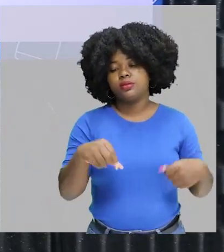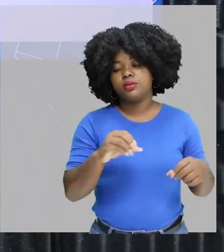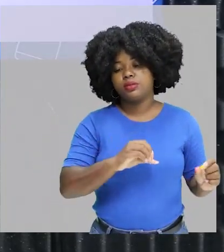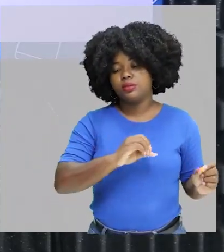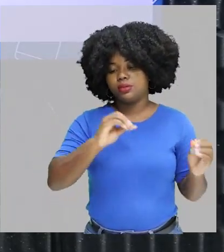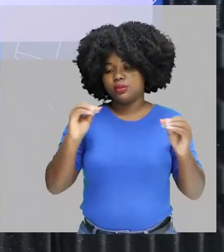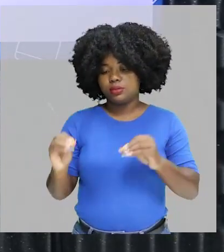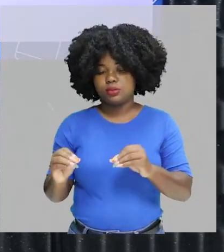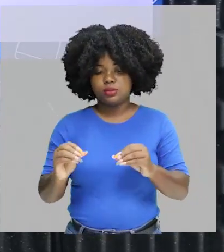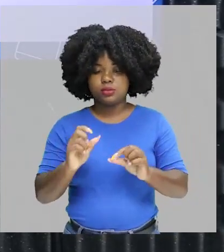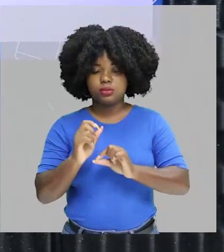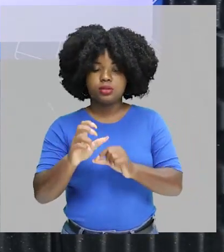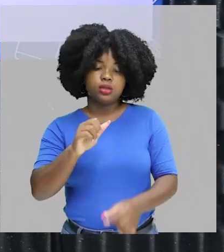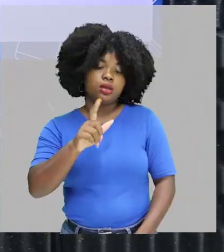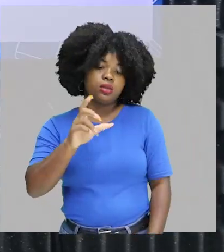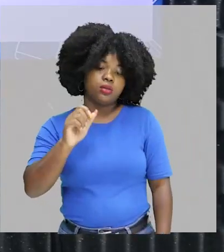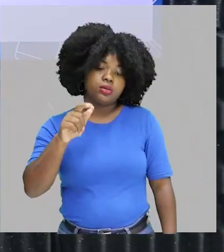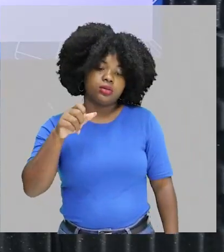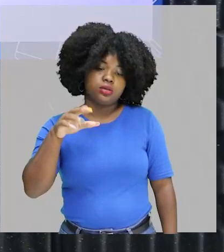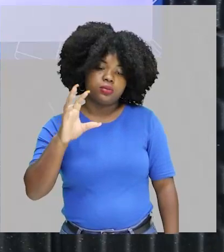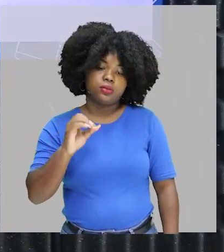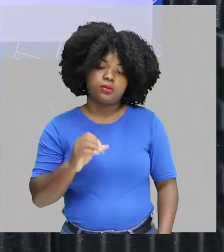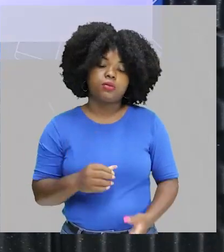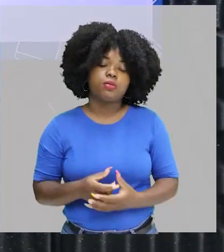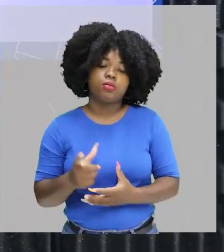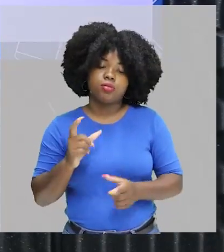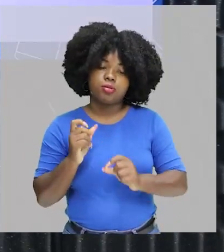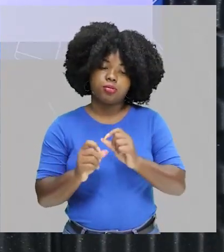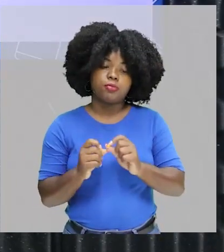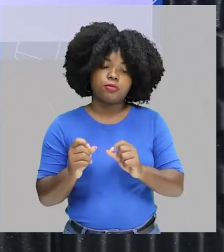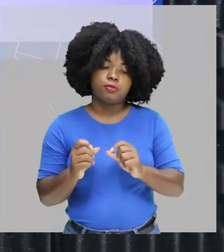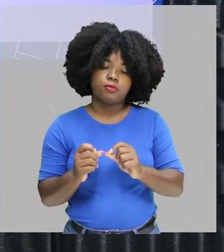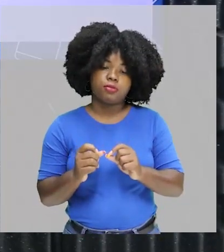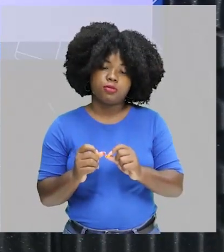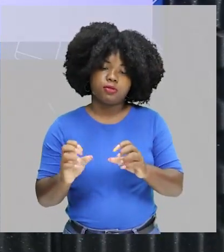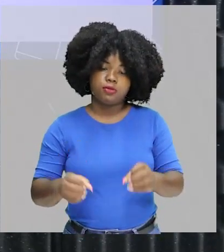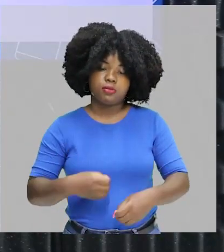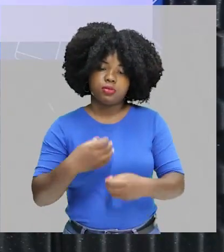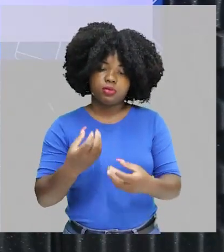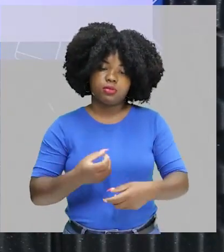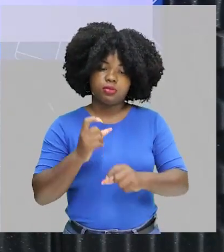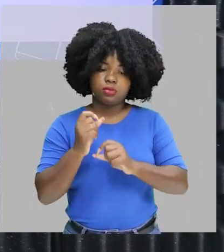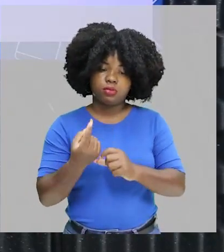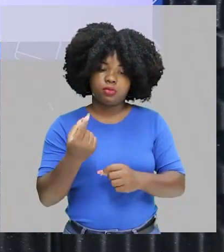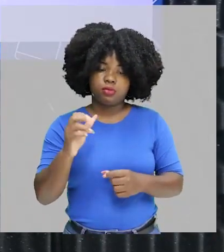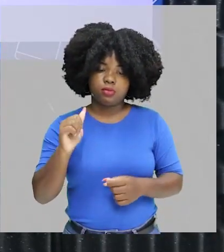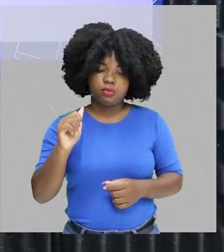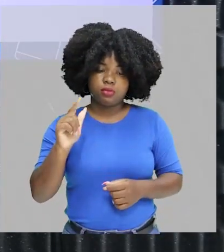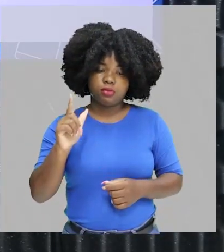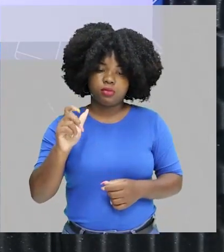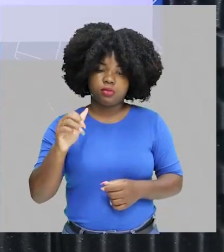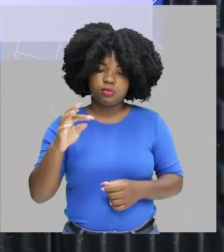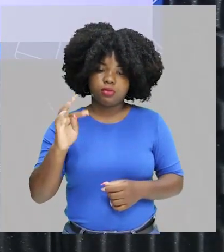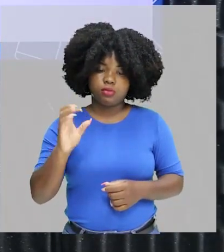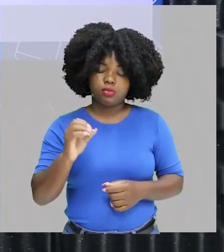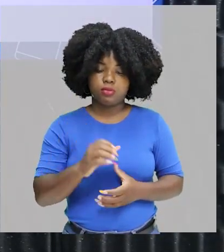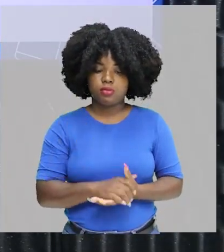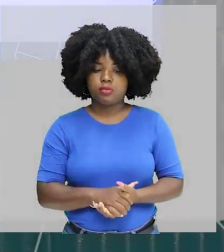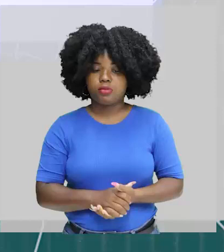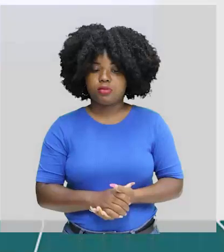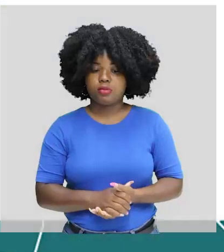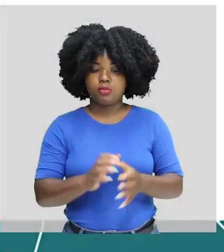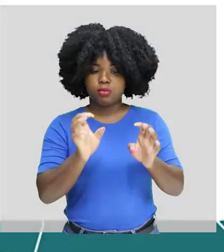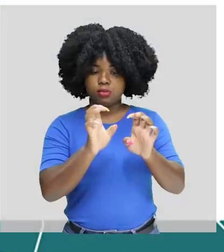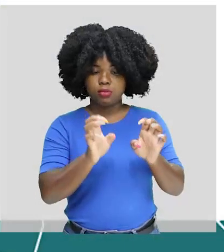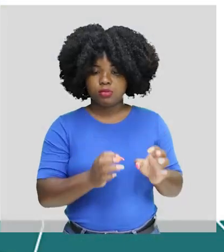eles os halogênios. E aí nós vamos ter a formação de um aleto orgânico. Tudo bem? Olha